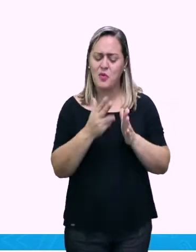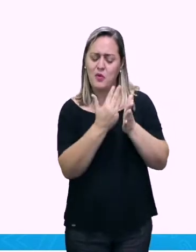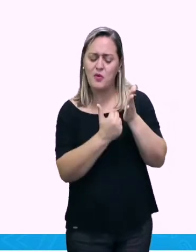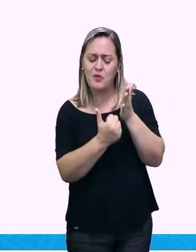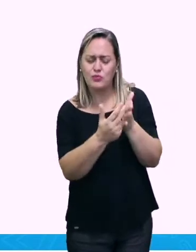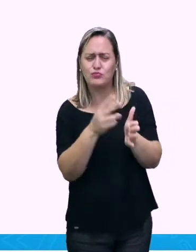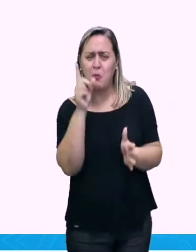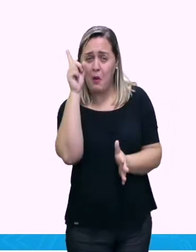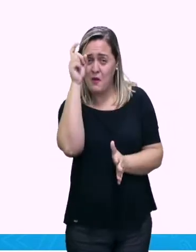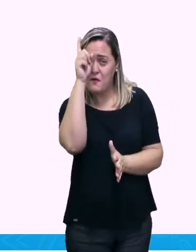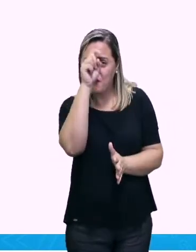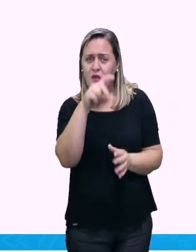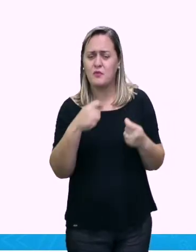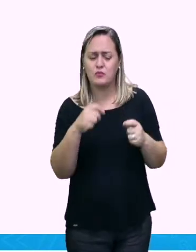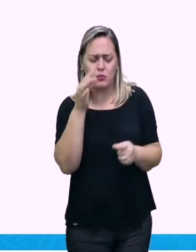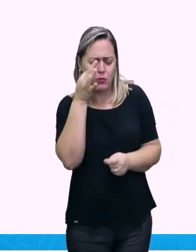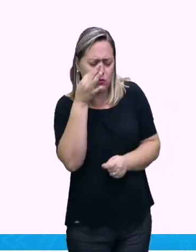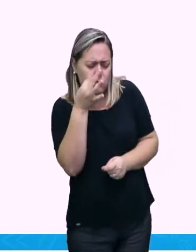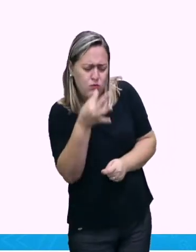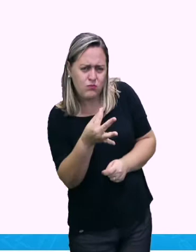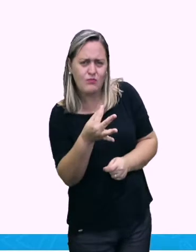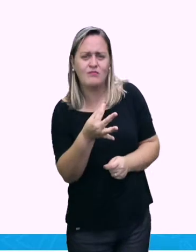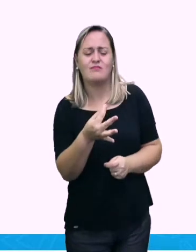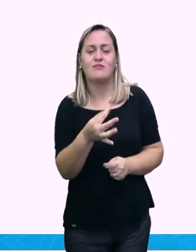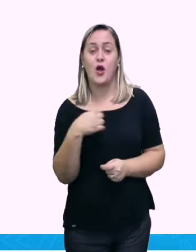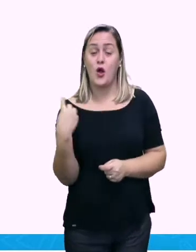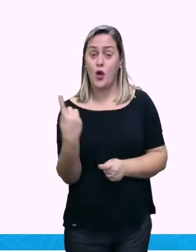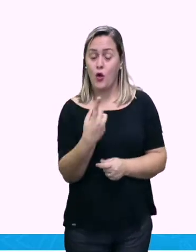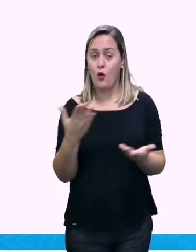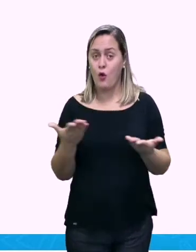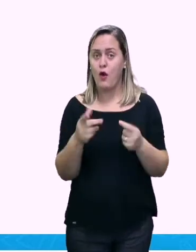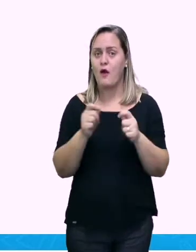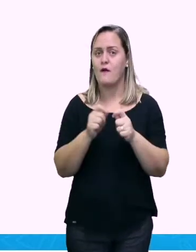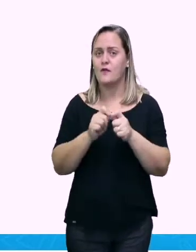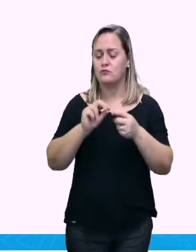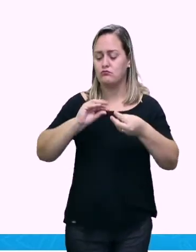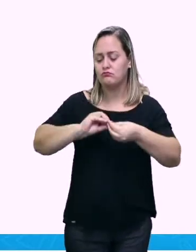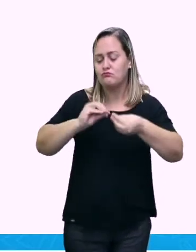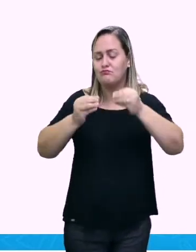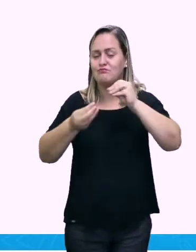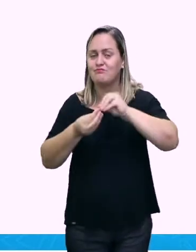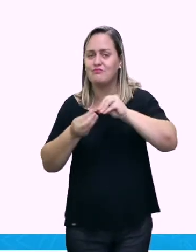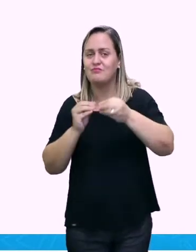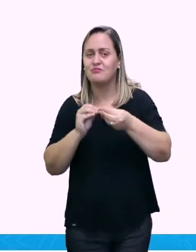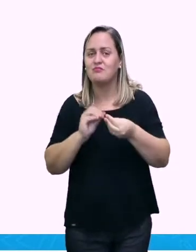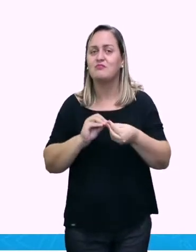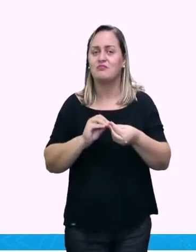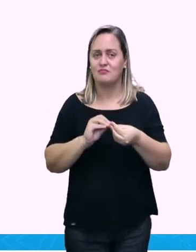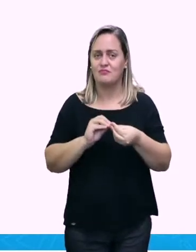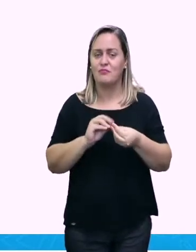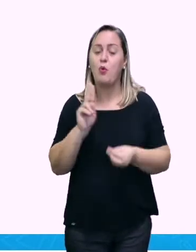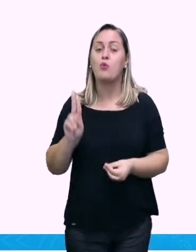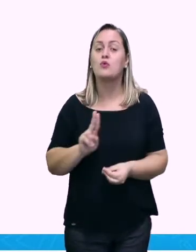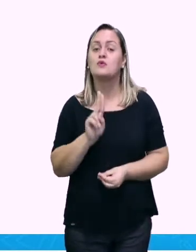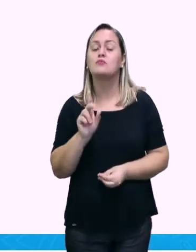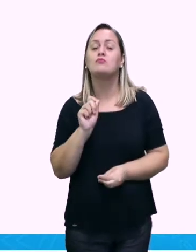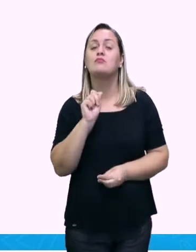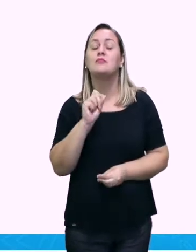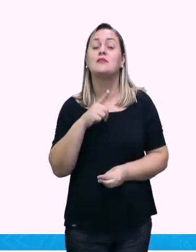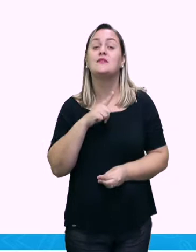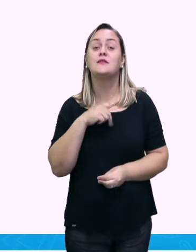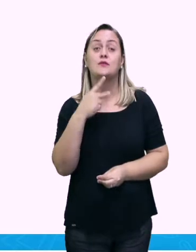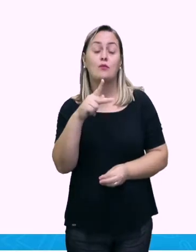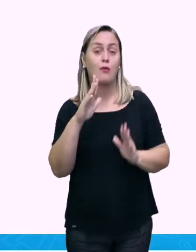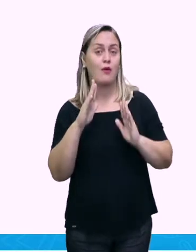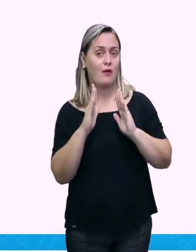atento. Nós vamos aprender a fazer um quebra-cabeça bem simples, com materiais que você tem em casa. A gente vai adaptar